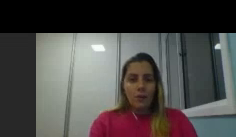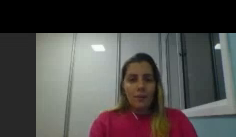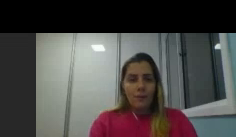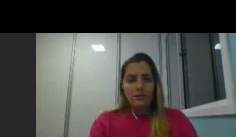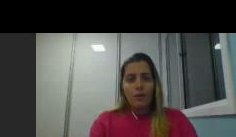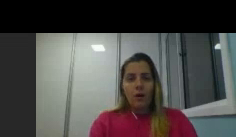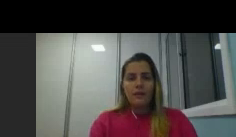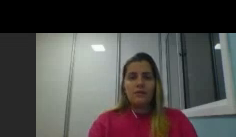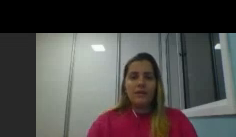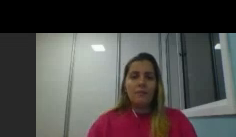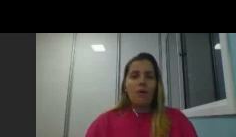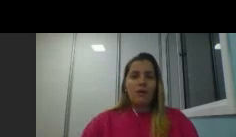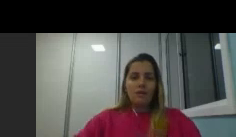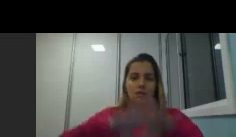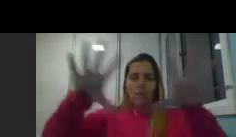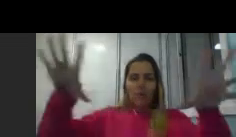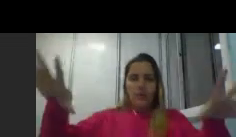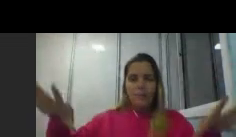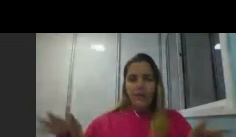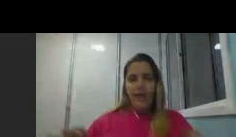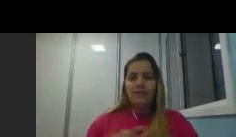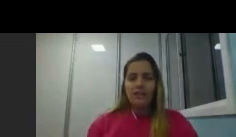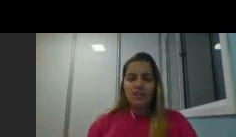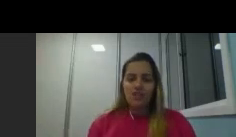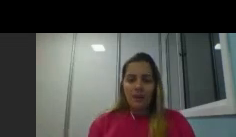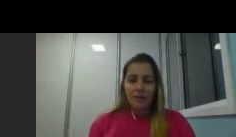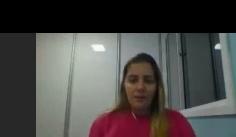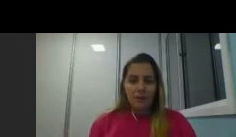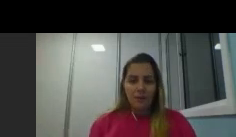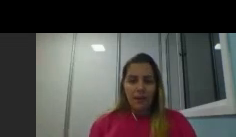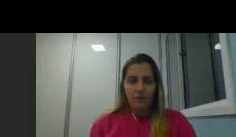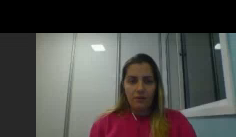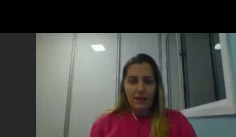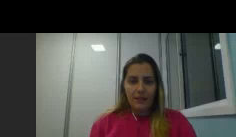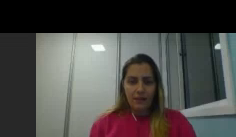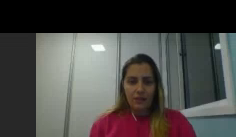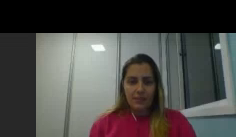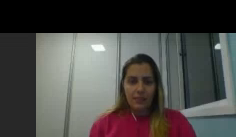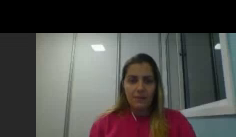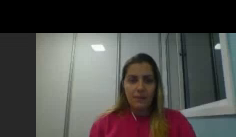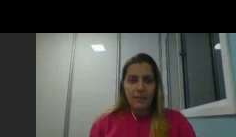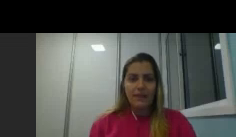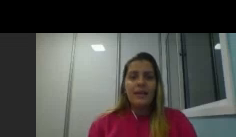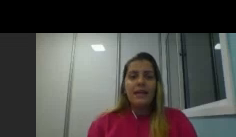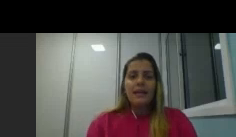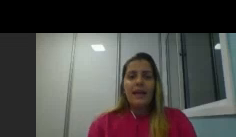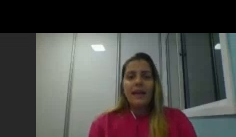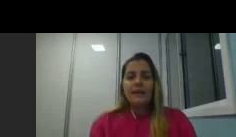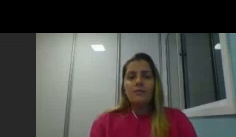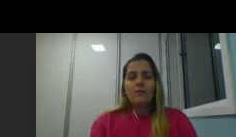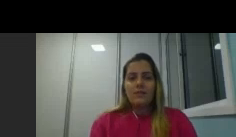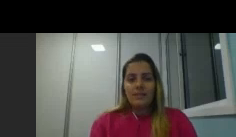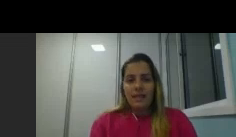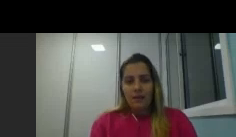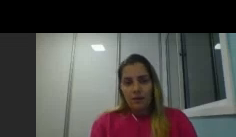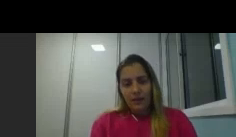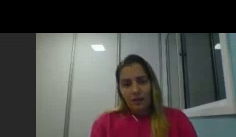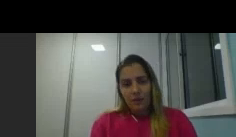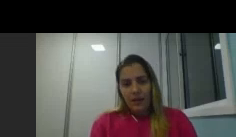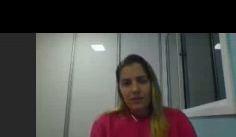Então, só retomando, ó, isso daqui mostra todo o ambiente que a gente já permeou dentro da nossa disciplina, né? A